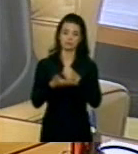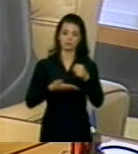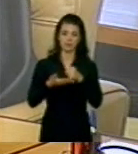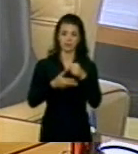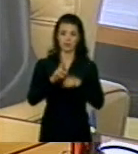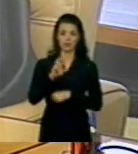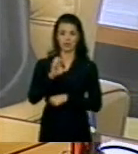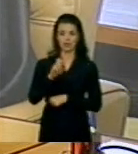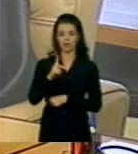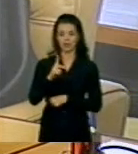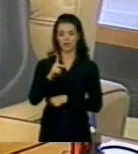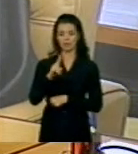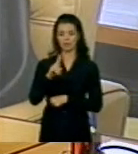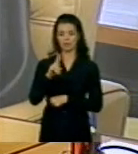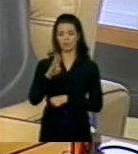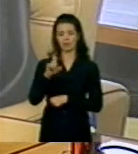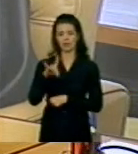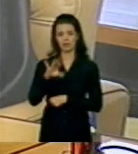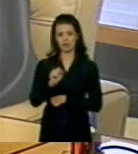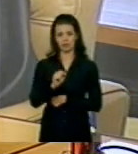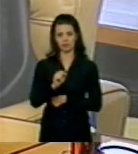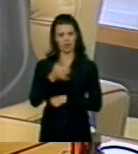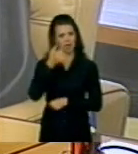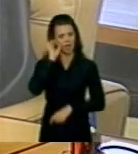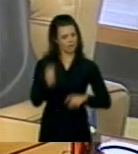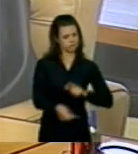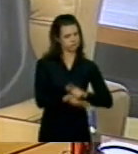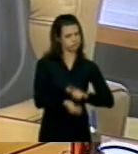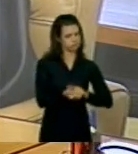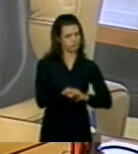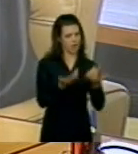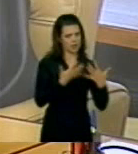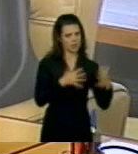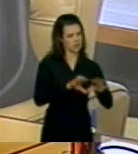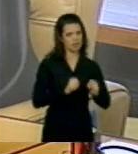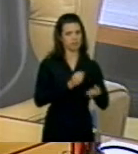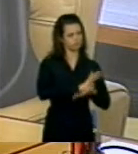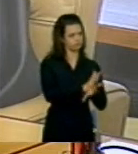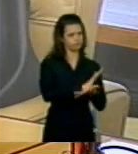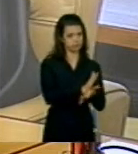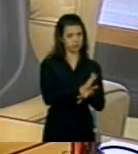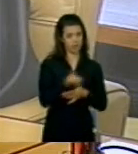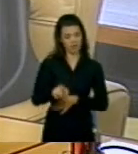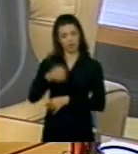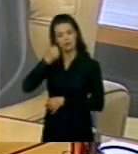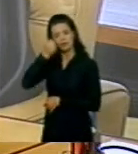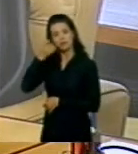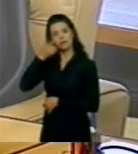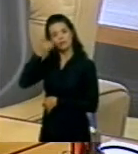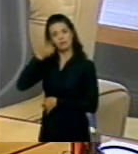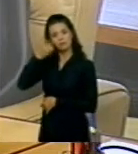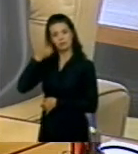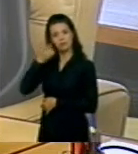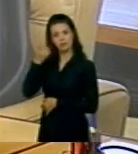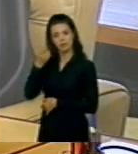repele privilégios e não tolera discriminações impede que o parlamentar candidato tenha sobre